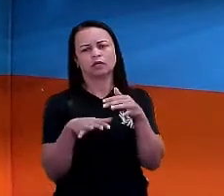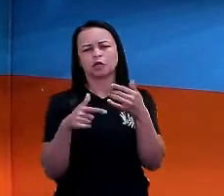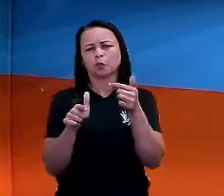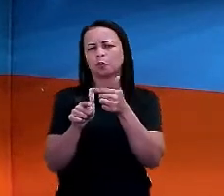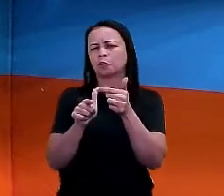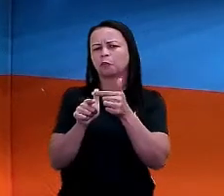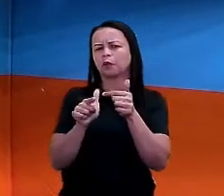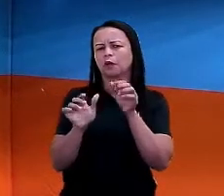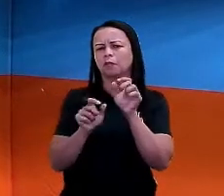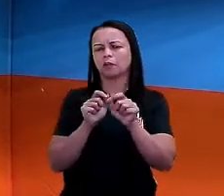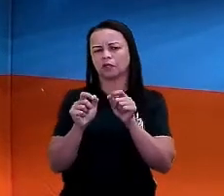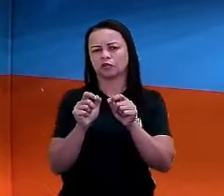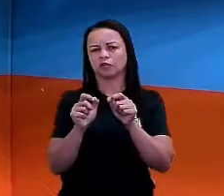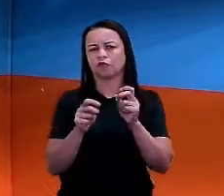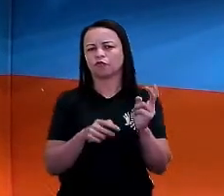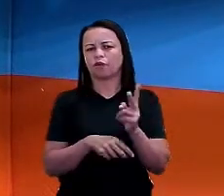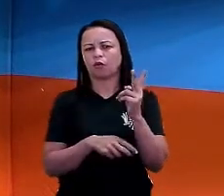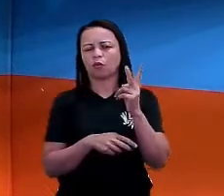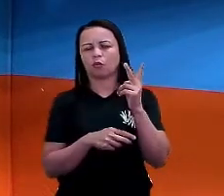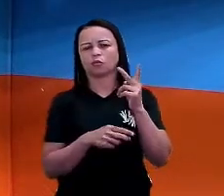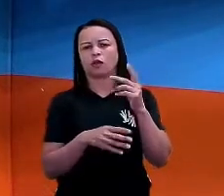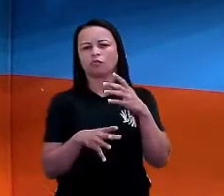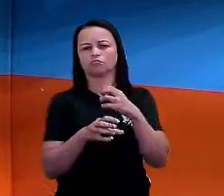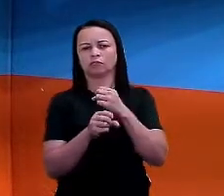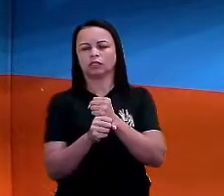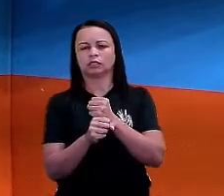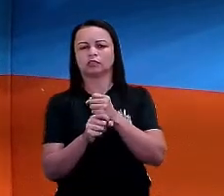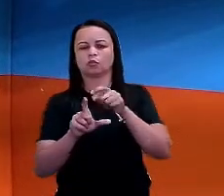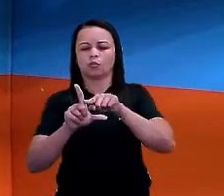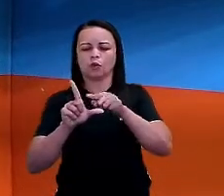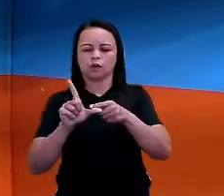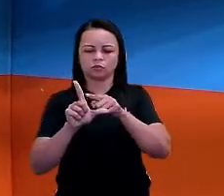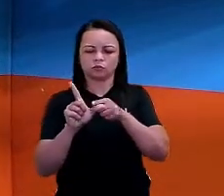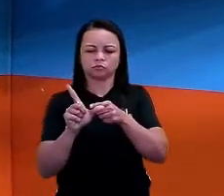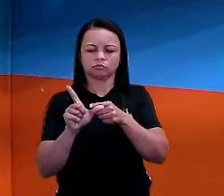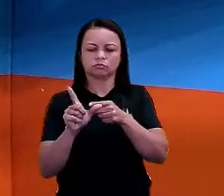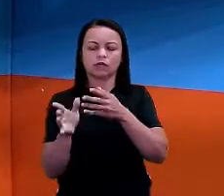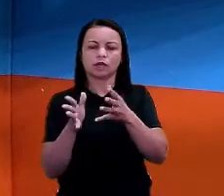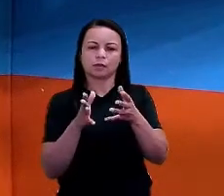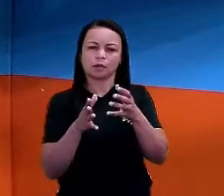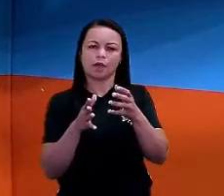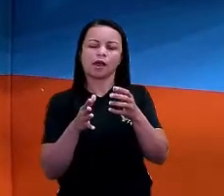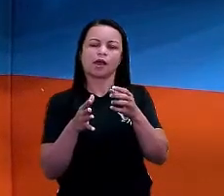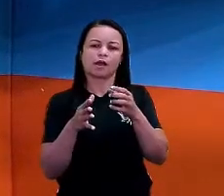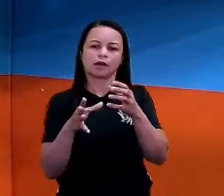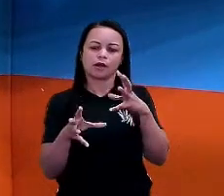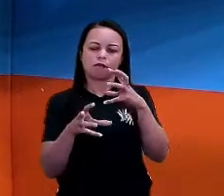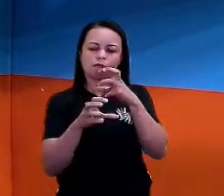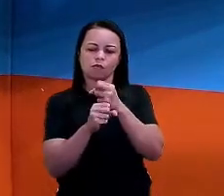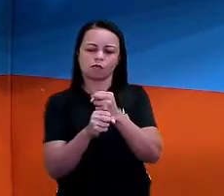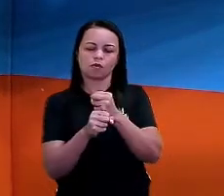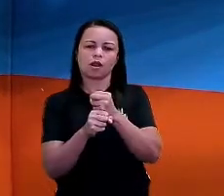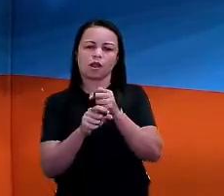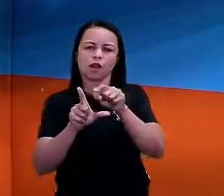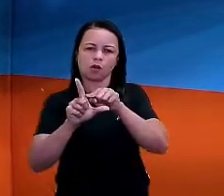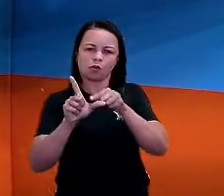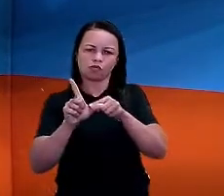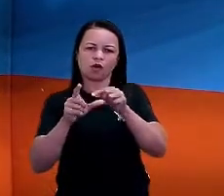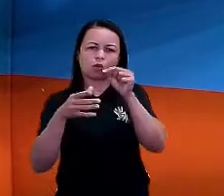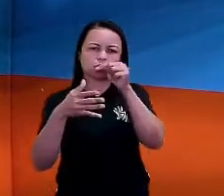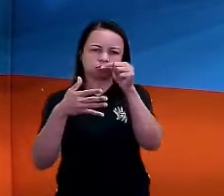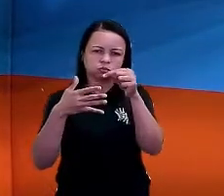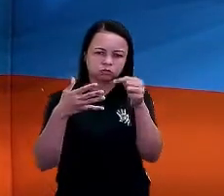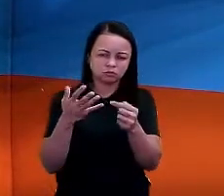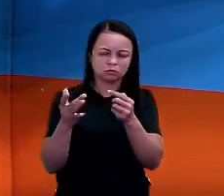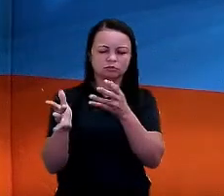o valor da medida do ângulo. O que é que eu tenho que fazer? Para calcular o valor de cada ângulo, é preciso dividir a soma dos ângulos